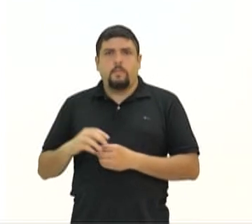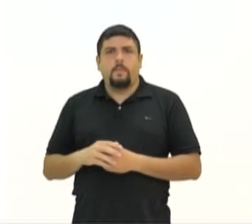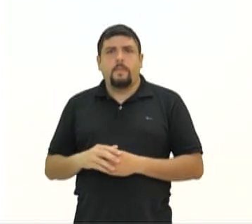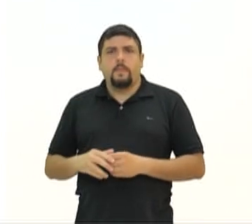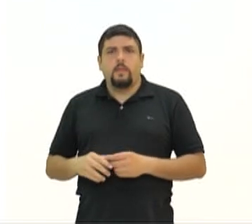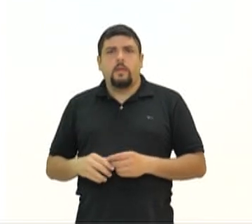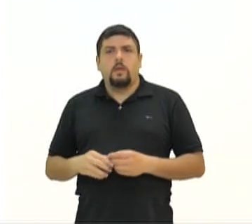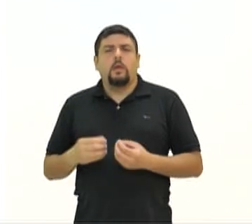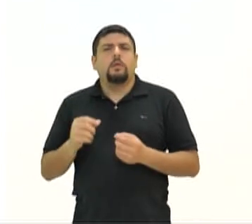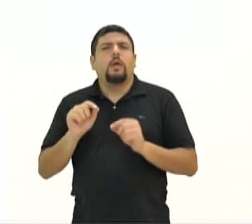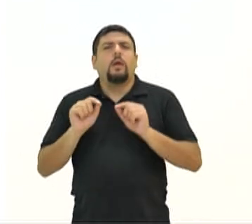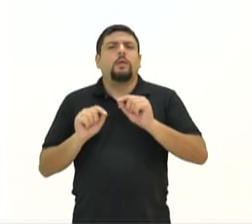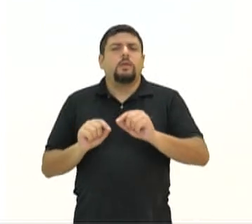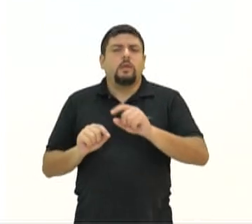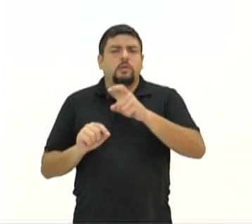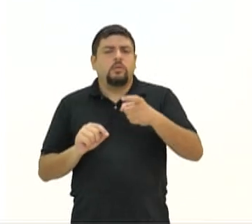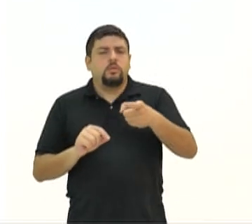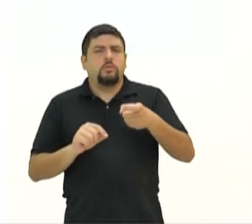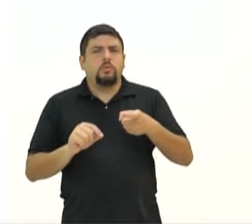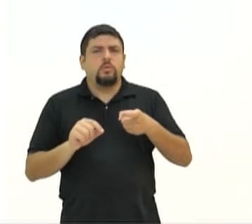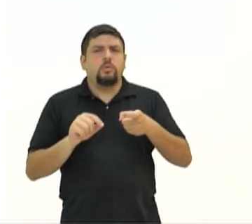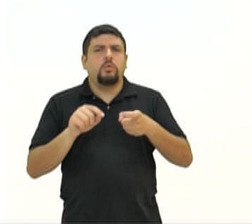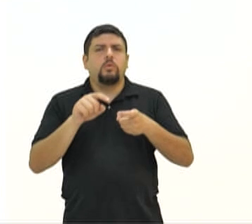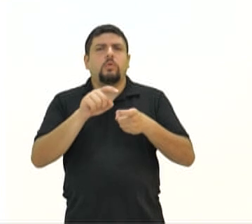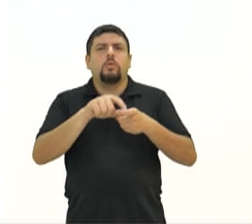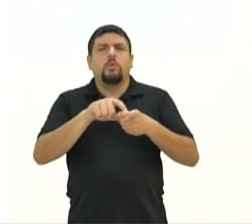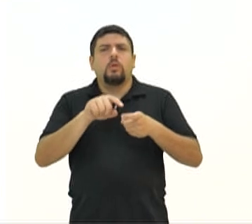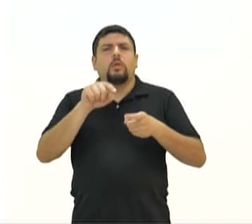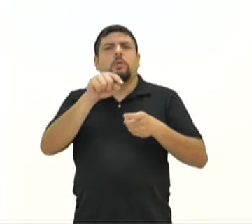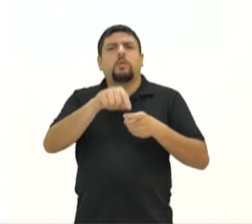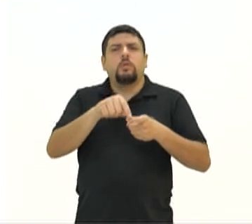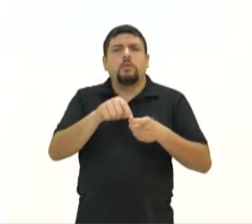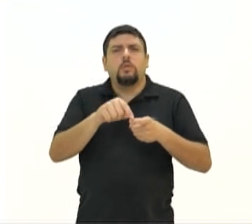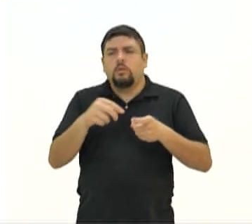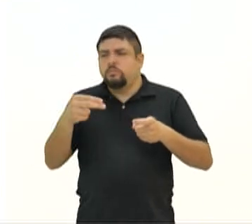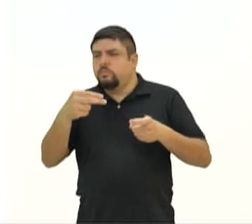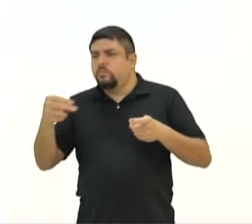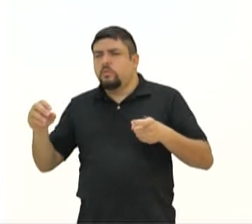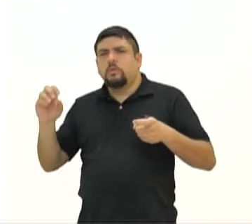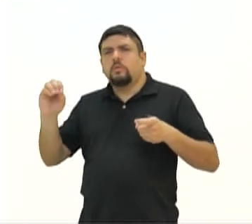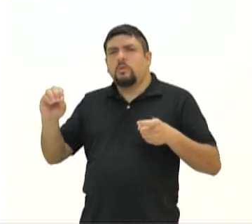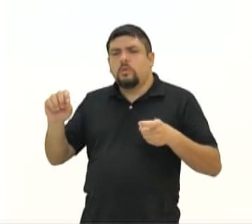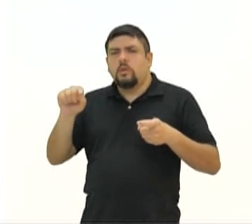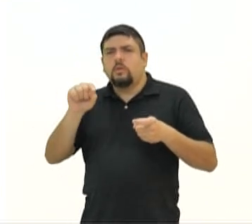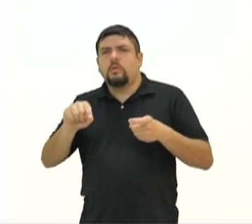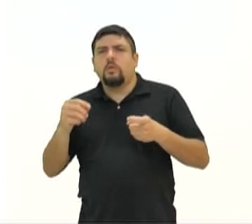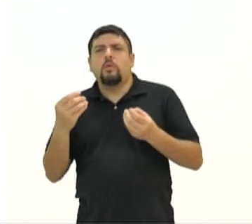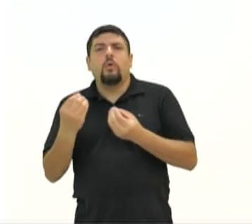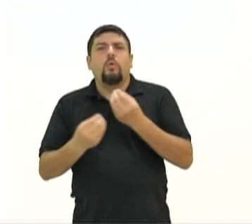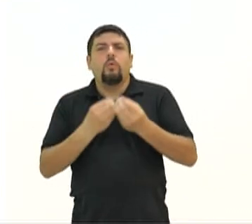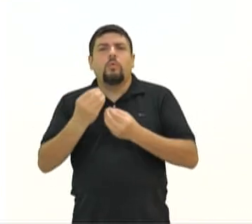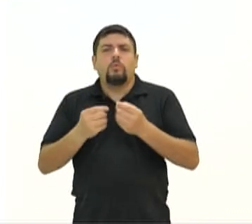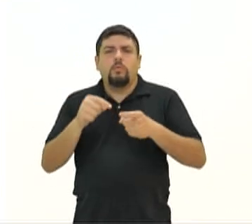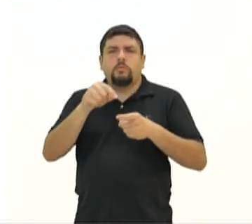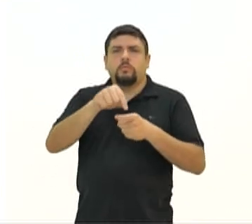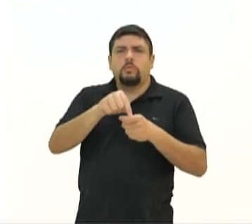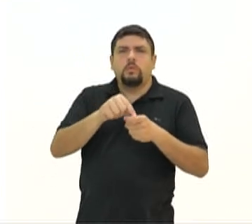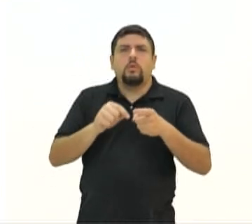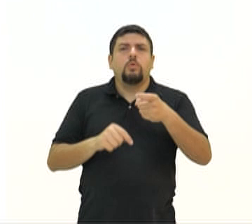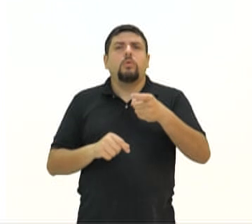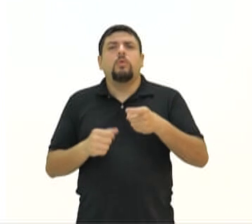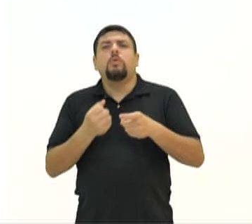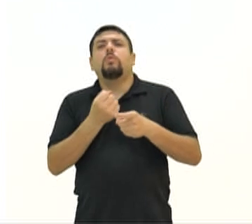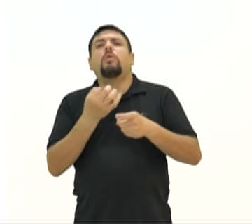a 0, quem seria o valor a ser estabelecido aqui para que isso seja igual a 0? Para que essa operação seja igual a 0, o x tem que